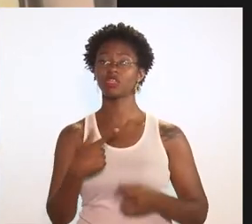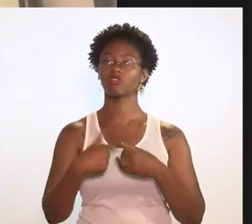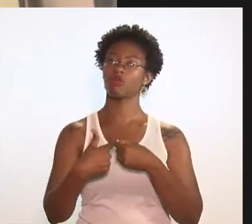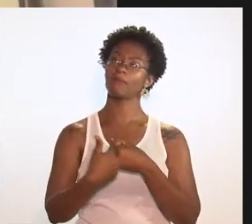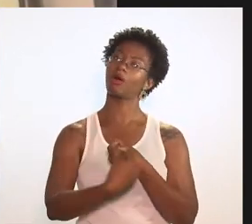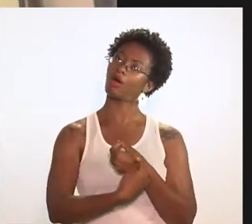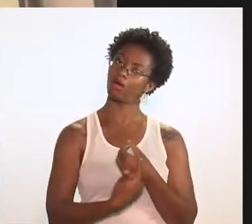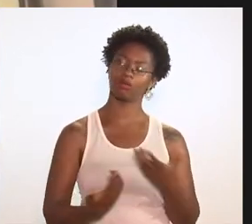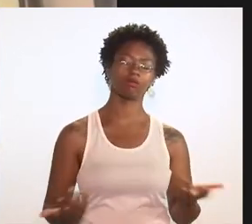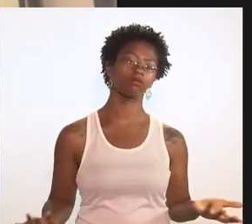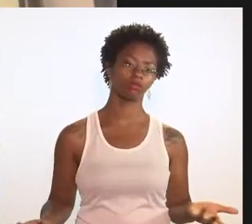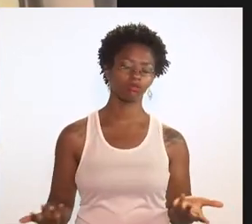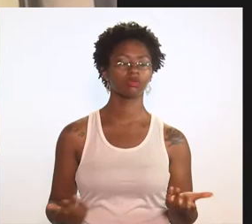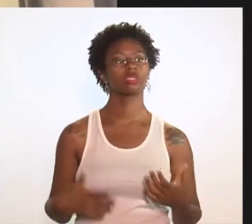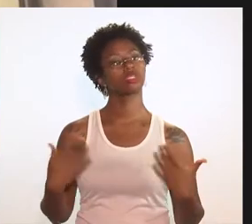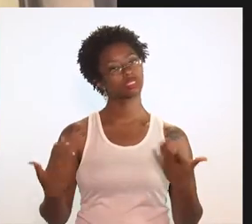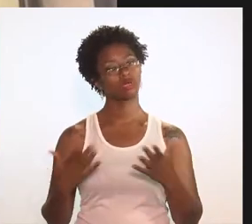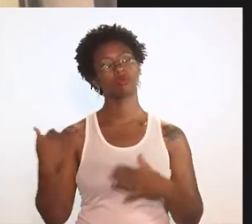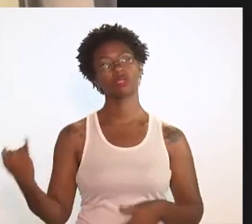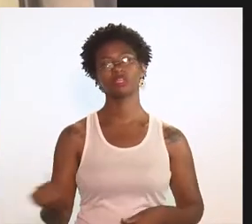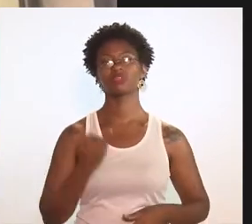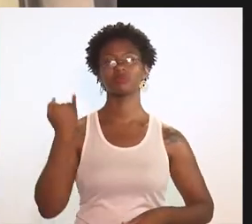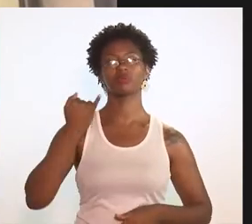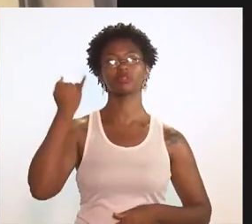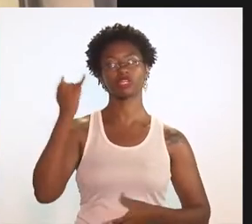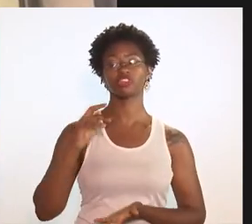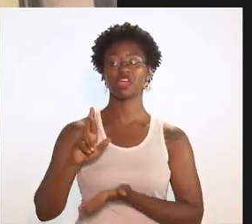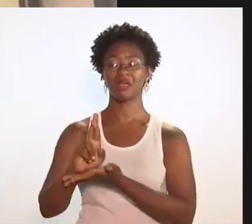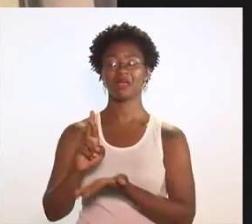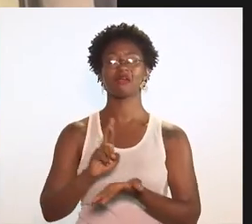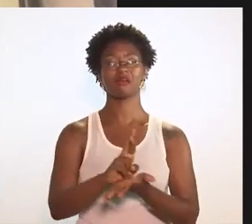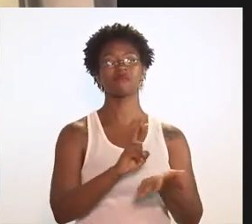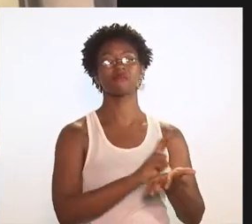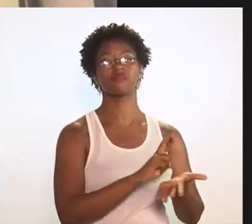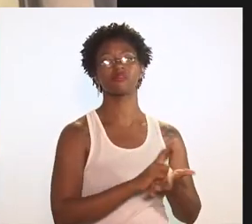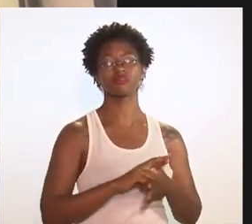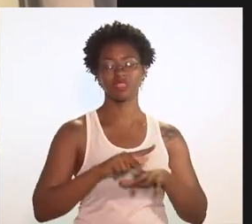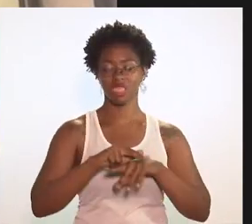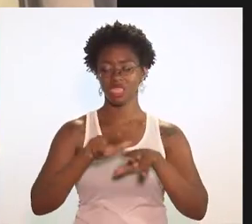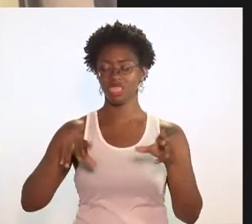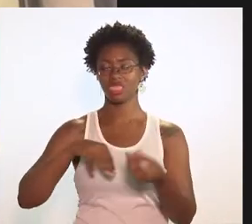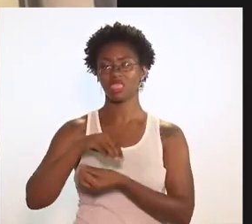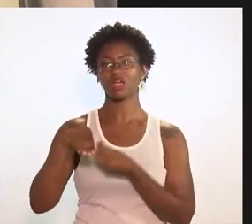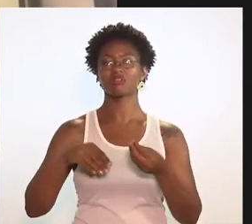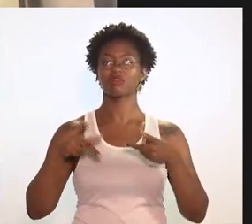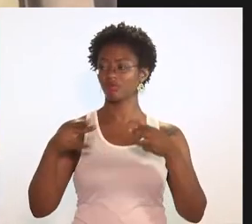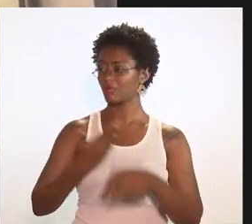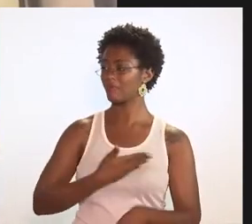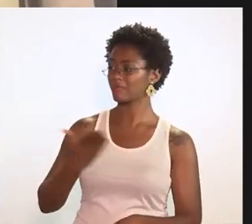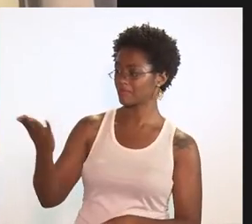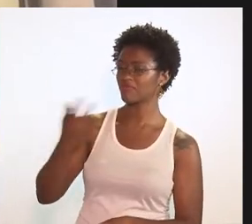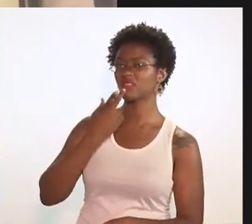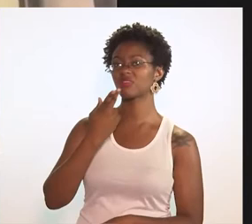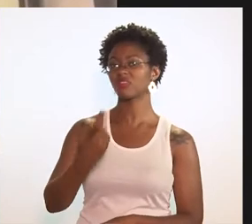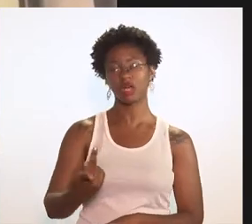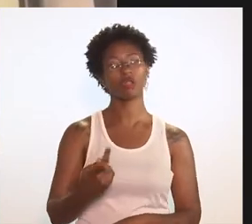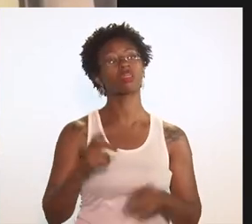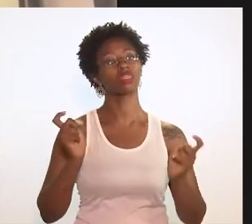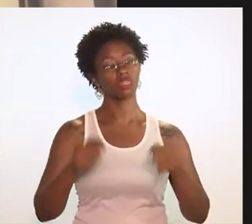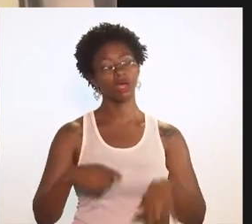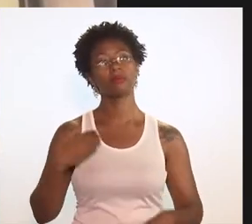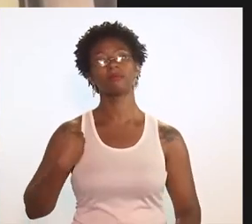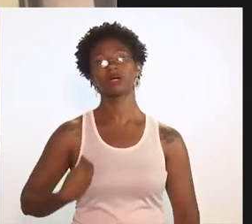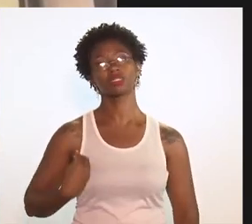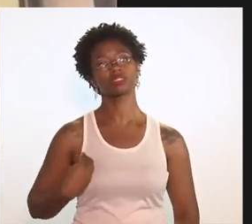92 municípios. Então, é muito importante que os representantes dessa diversidade, como disse o